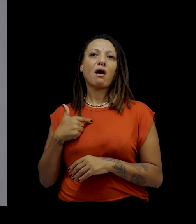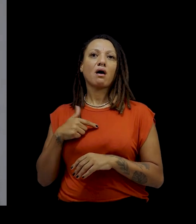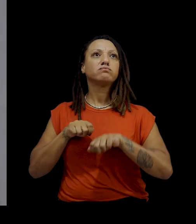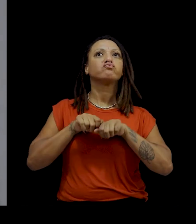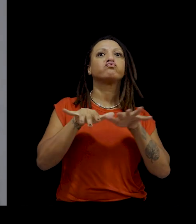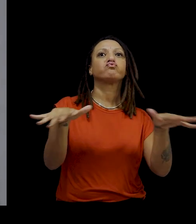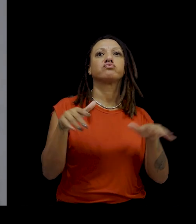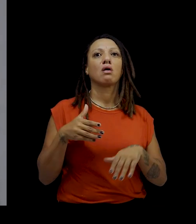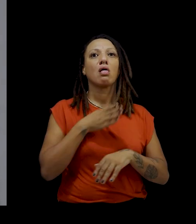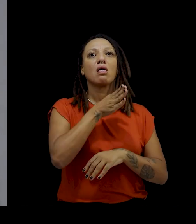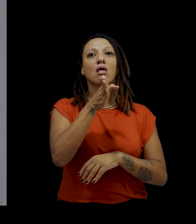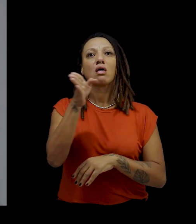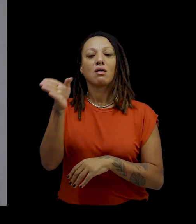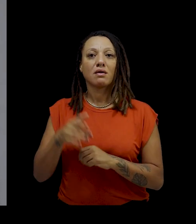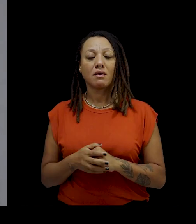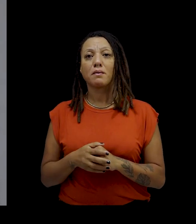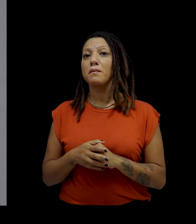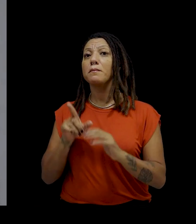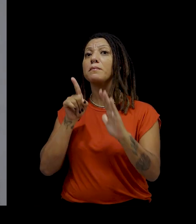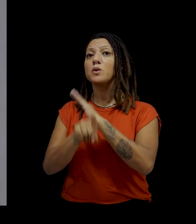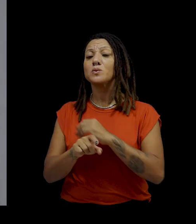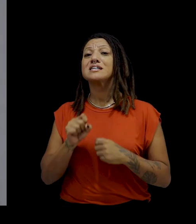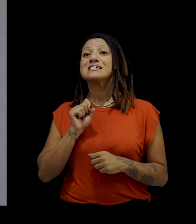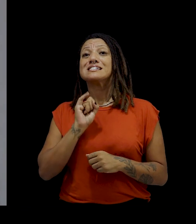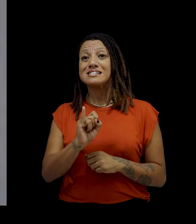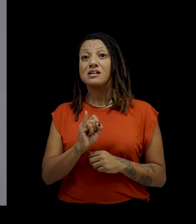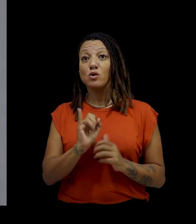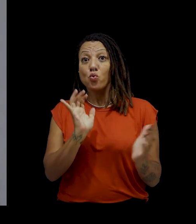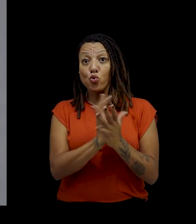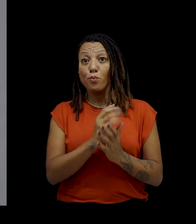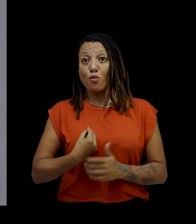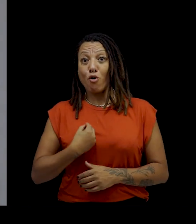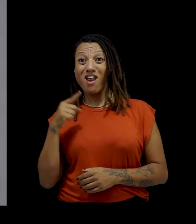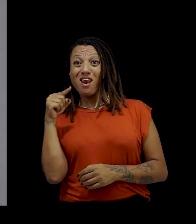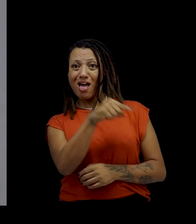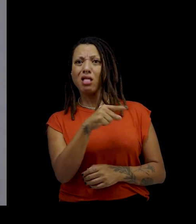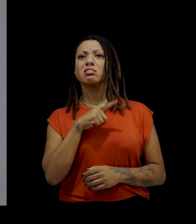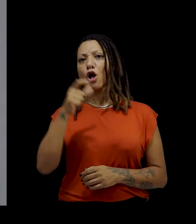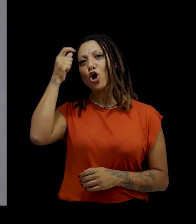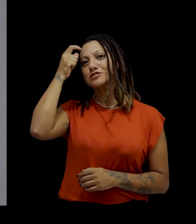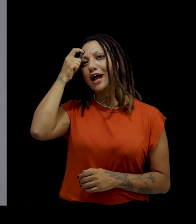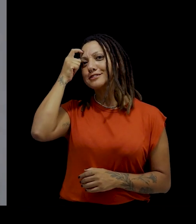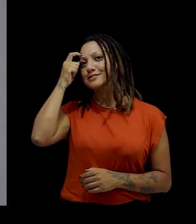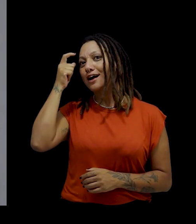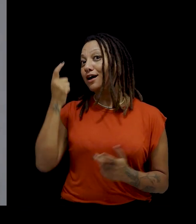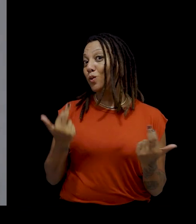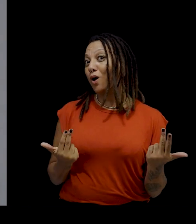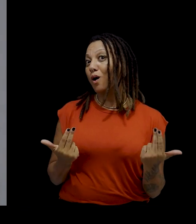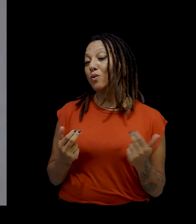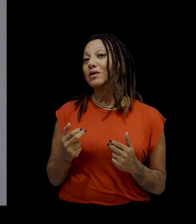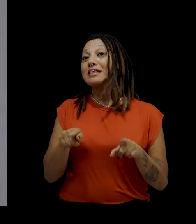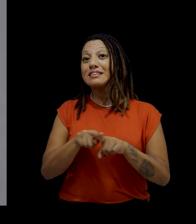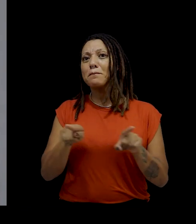essa bolha se dentro da população existe essa mesma consciência e